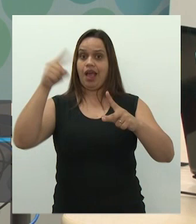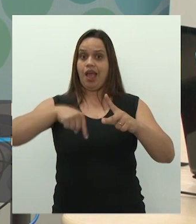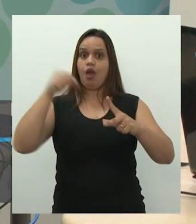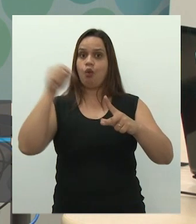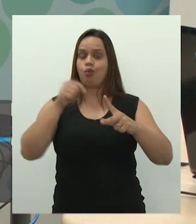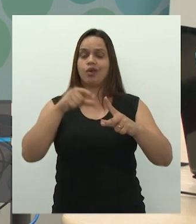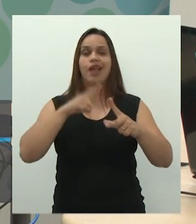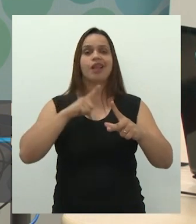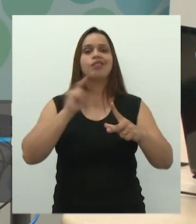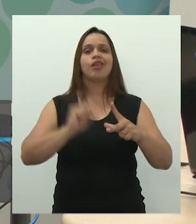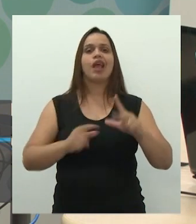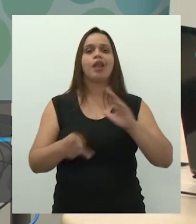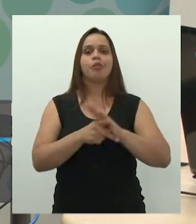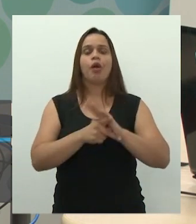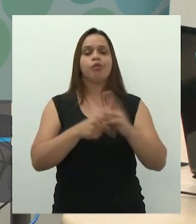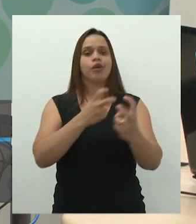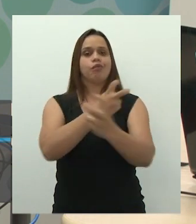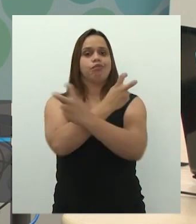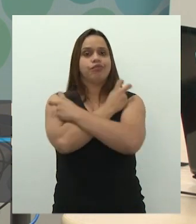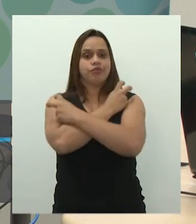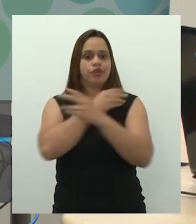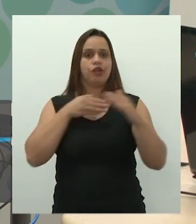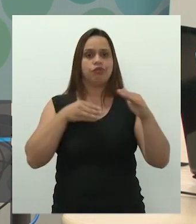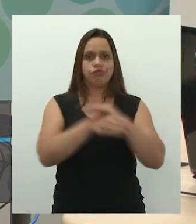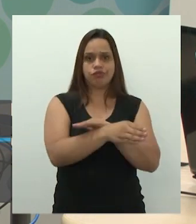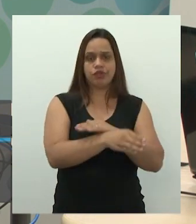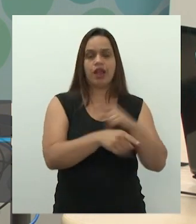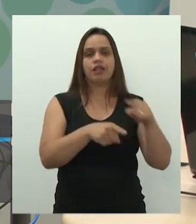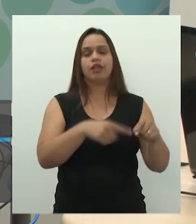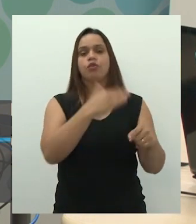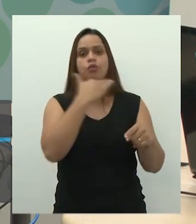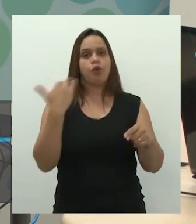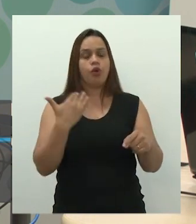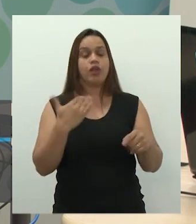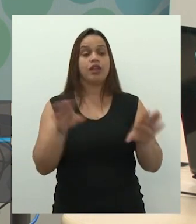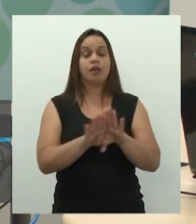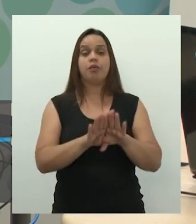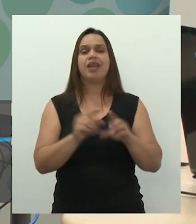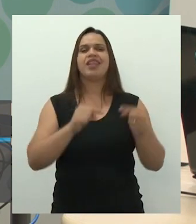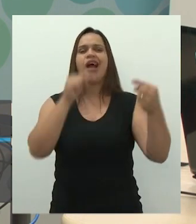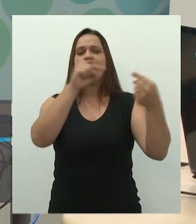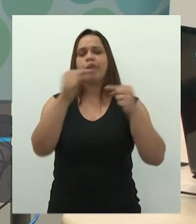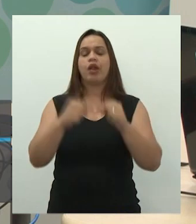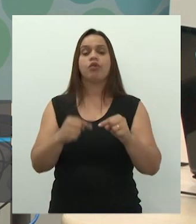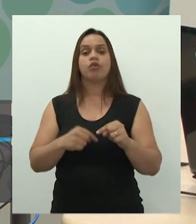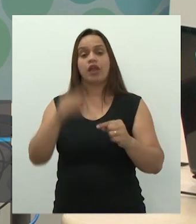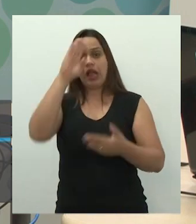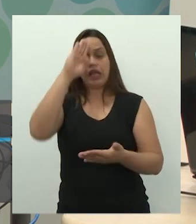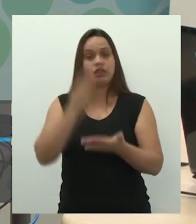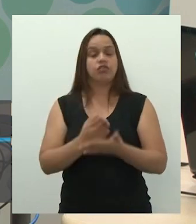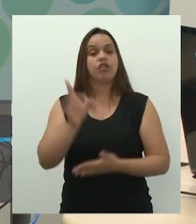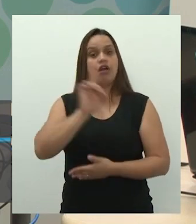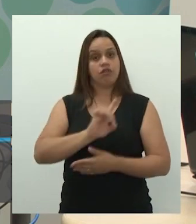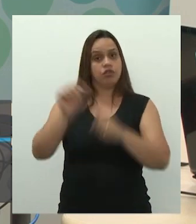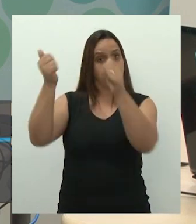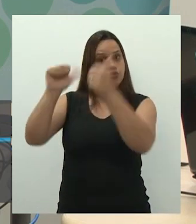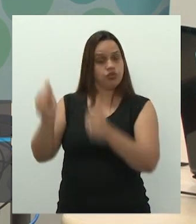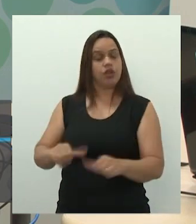ligada à crença nos deuses e na crença da vida após a morte. Então, as